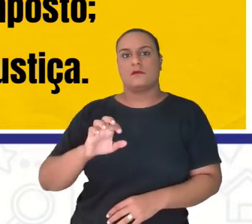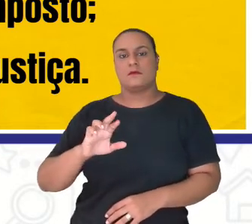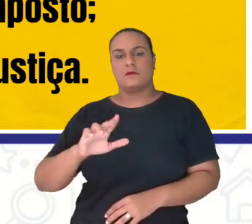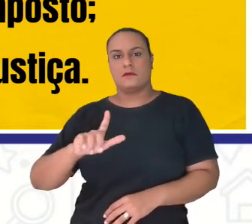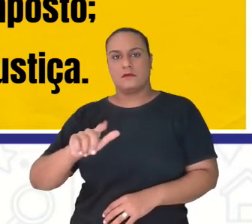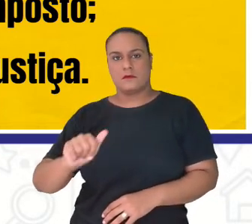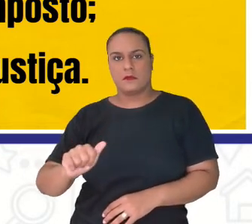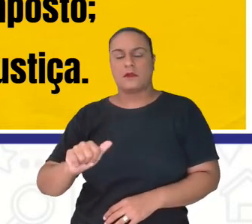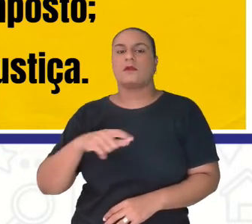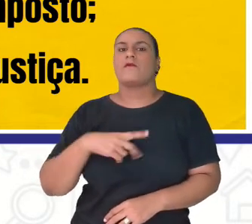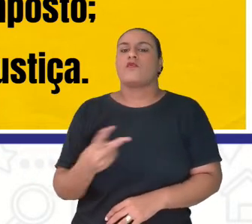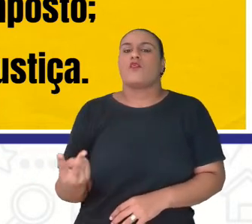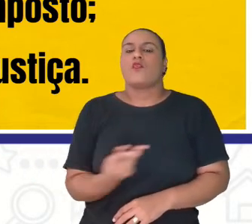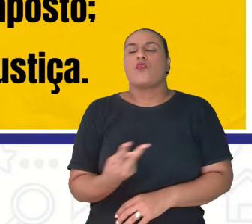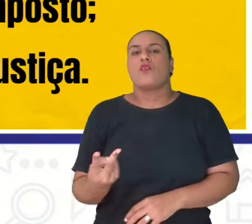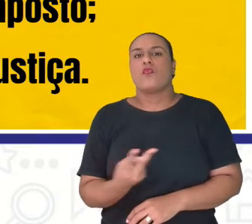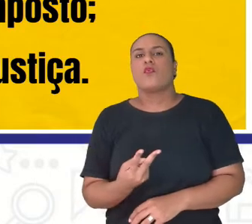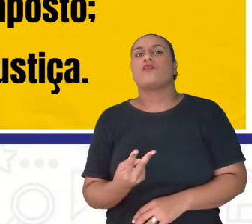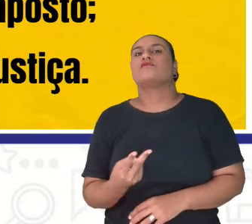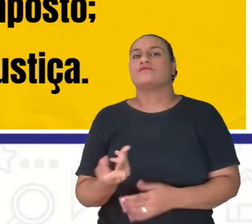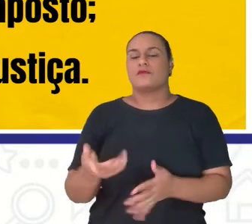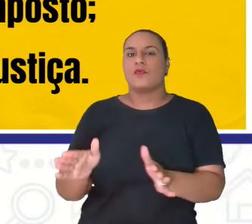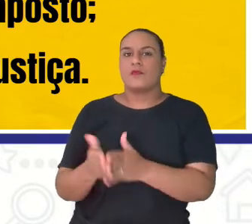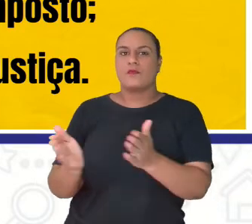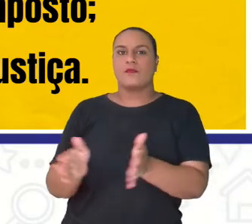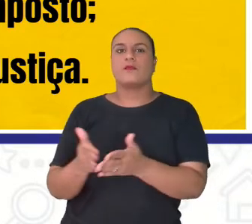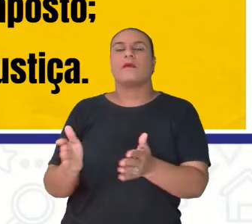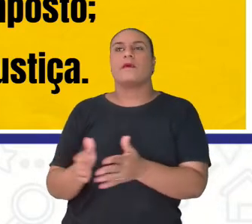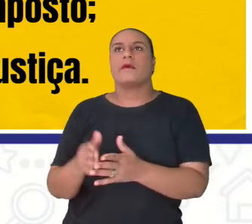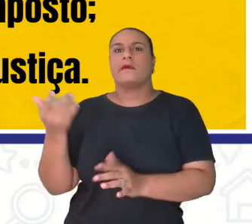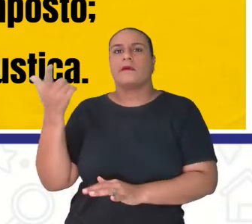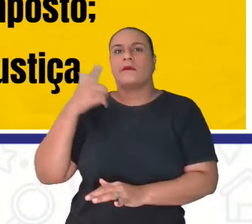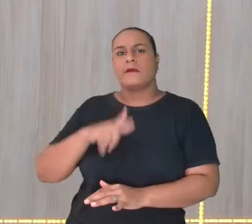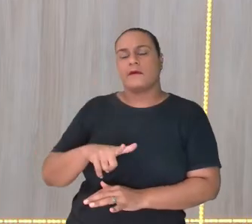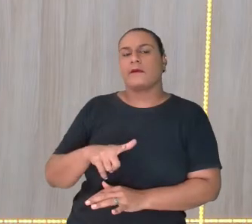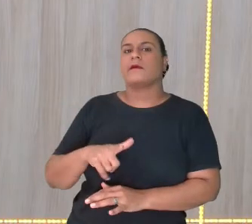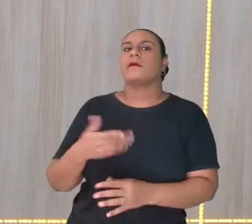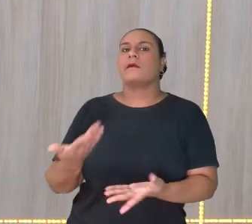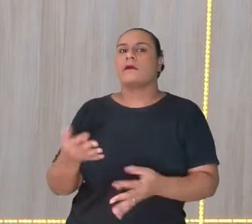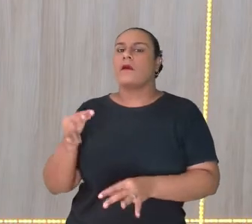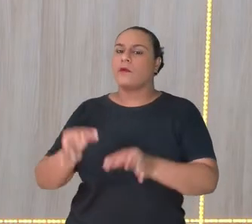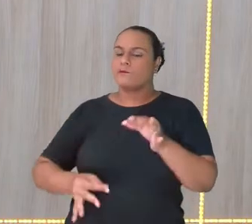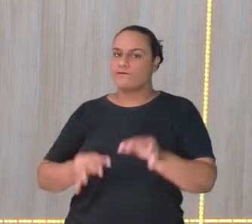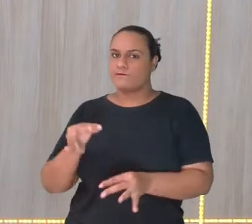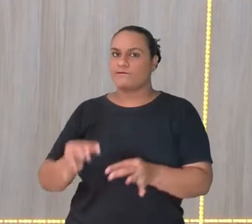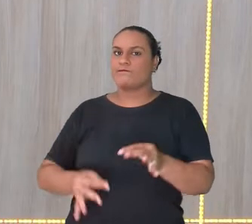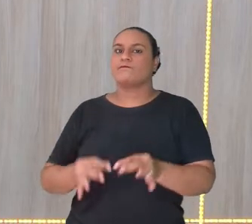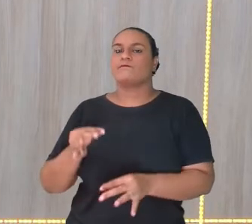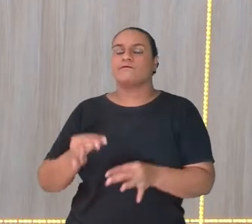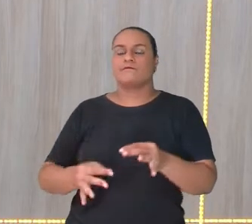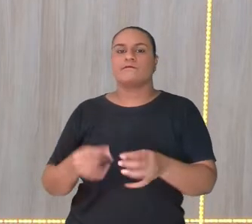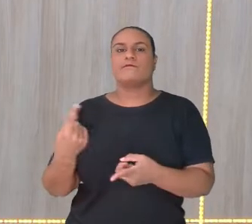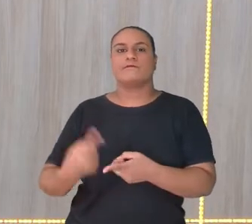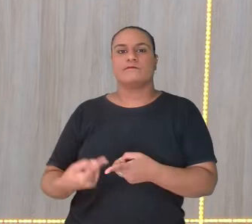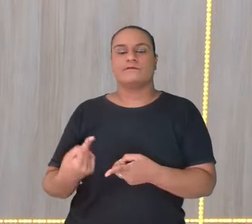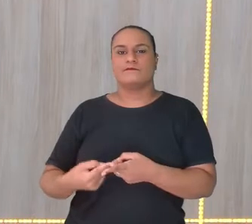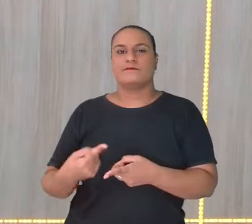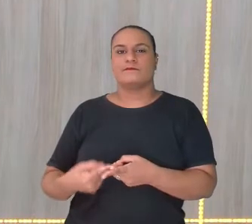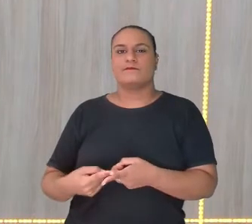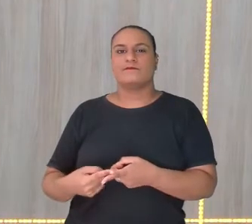um camponês, o camponês ia ganhar alguma causa aí na justiça, né? Por conta da